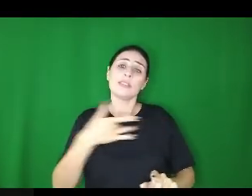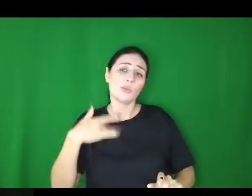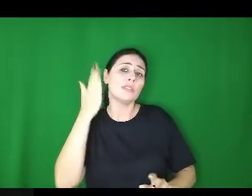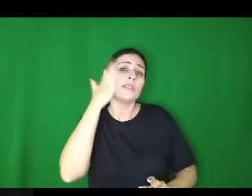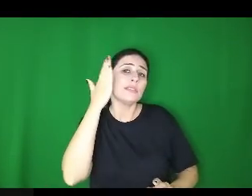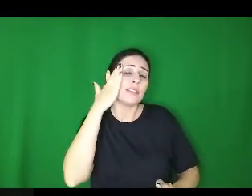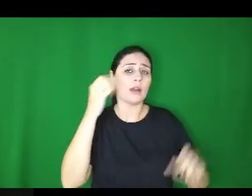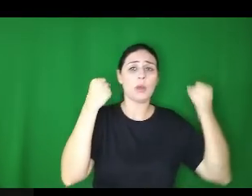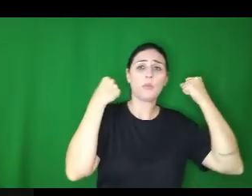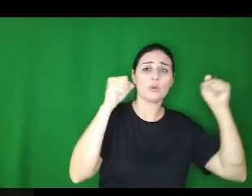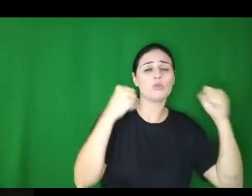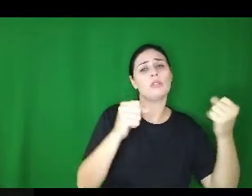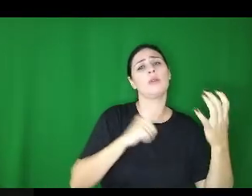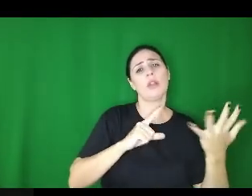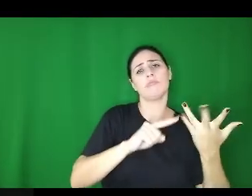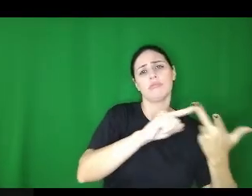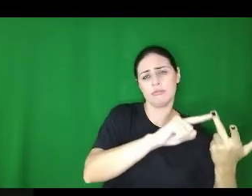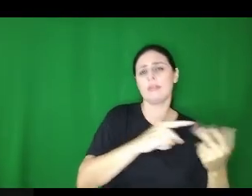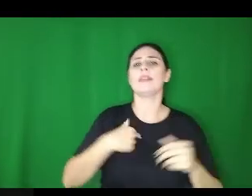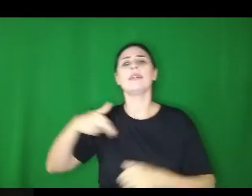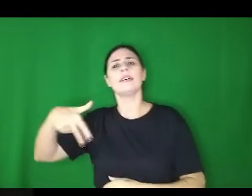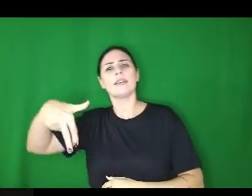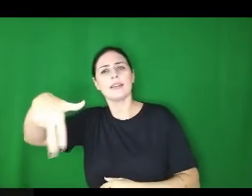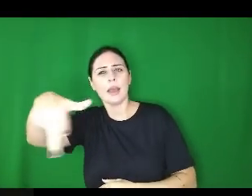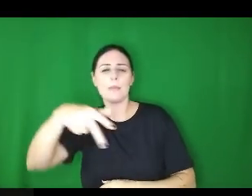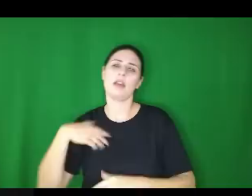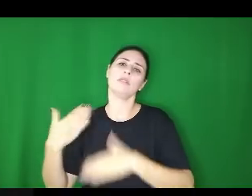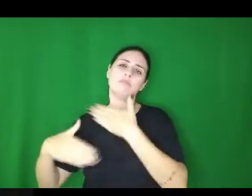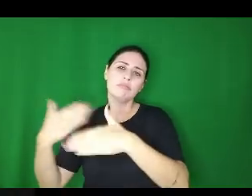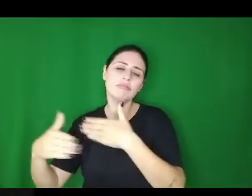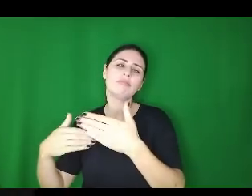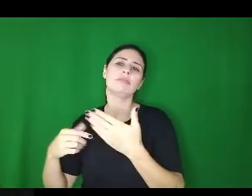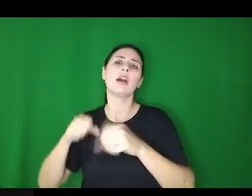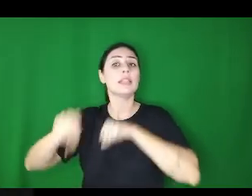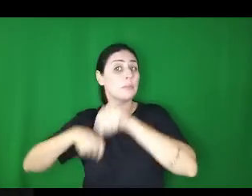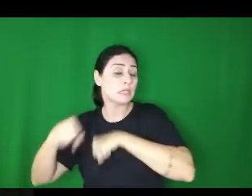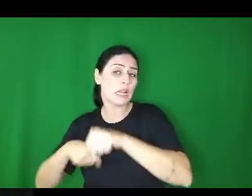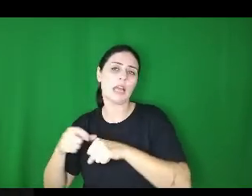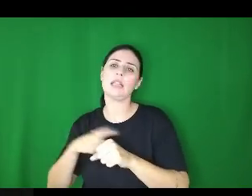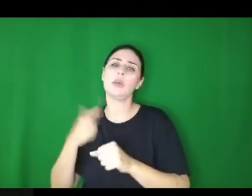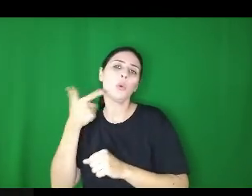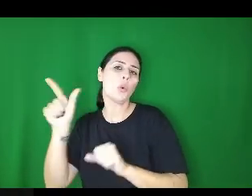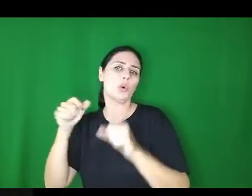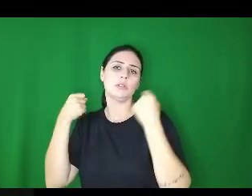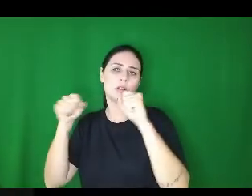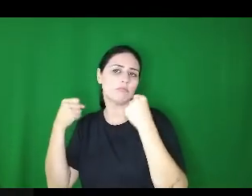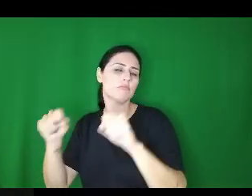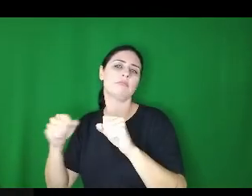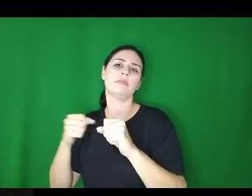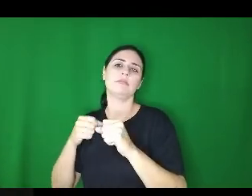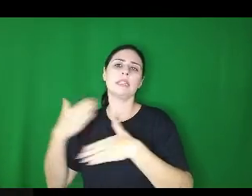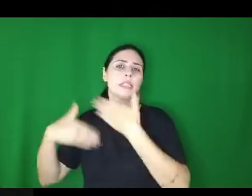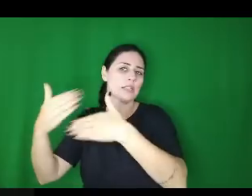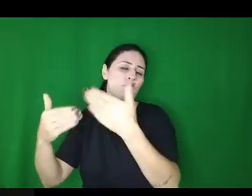a musculação aí por um tempo. Se quer fazer uma atividade física, vai caminhar. Bom, isso significa que essa pessoa da área da saúde